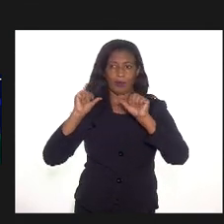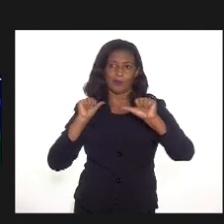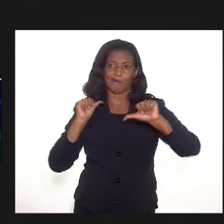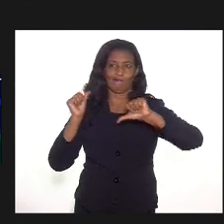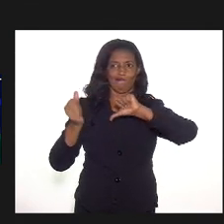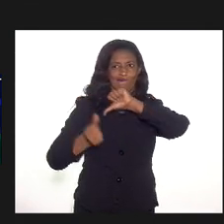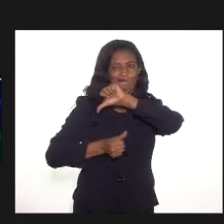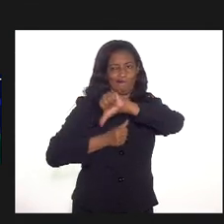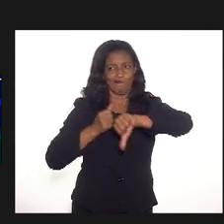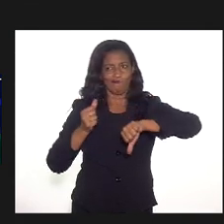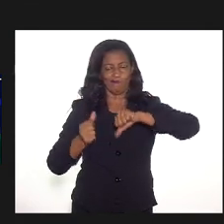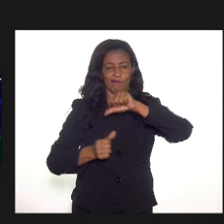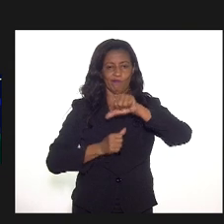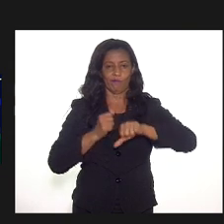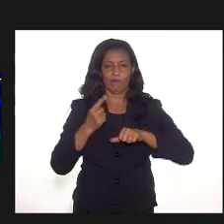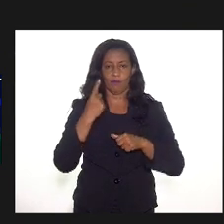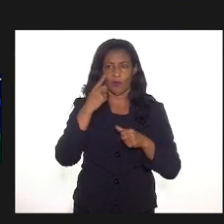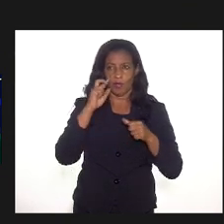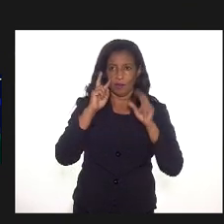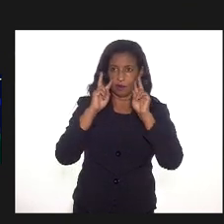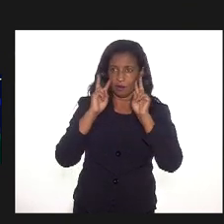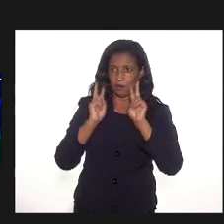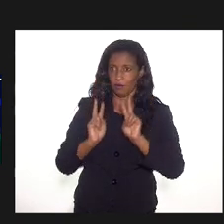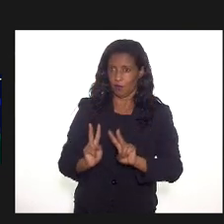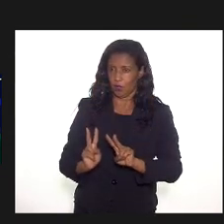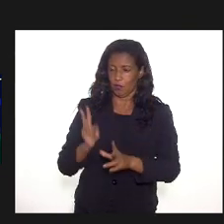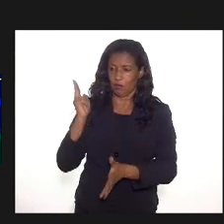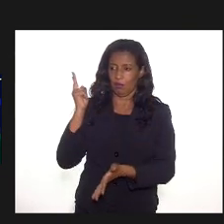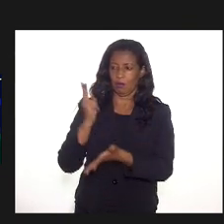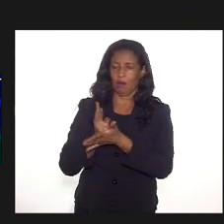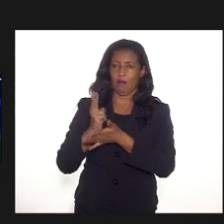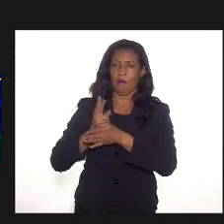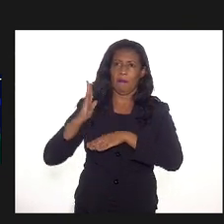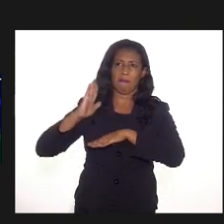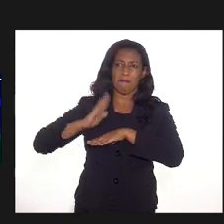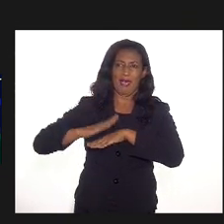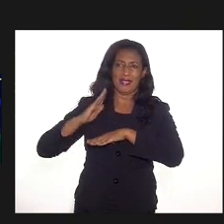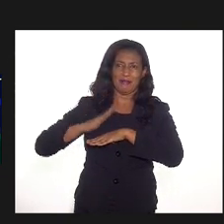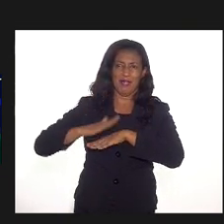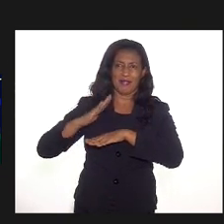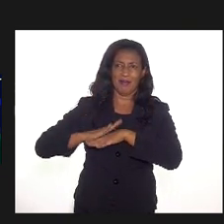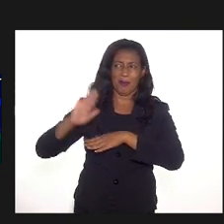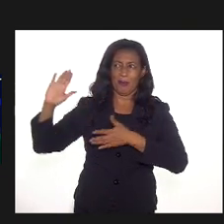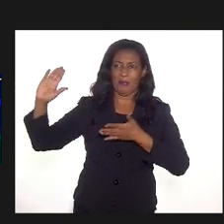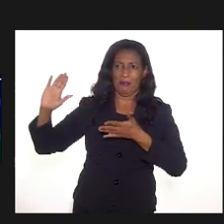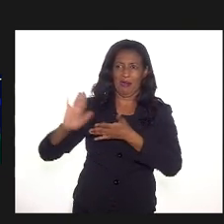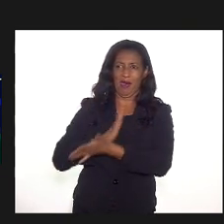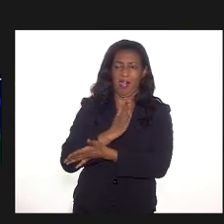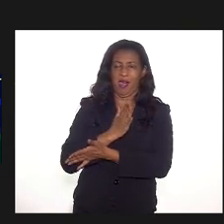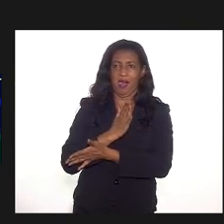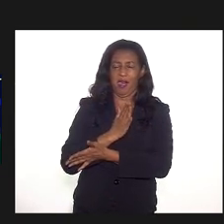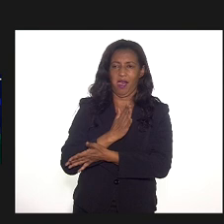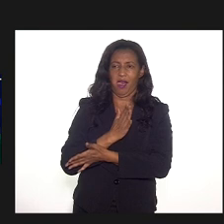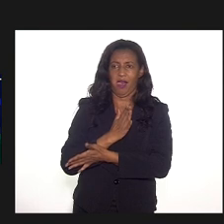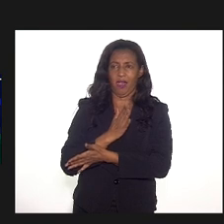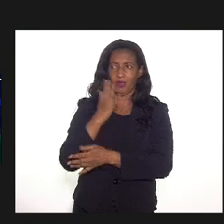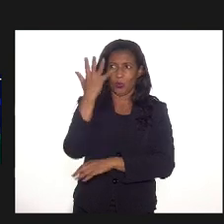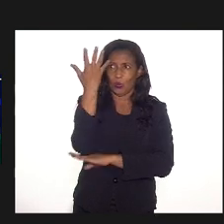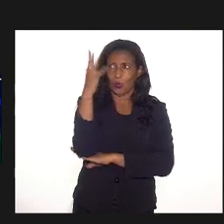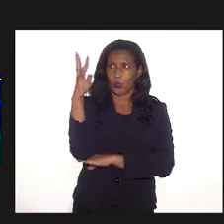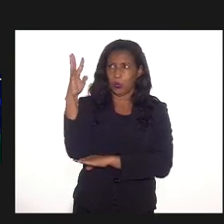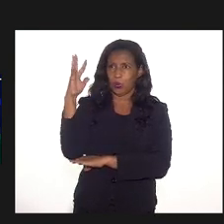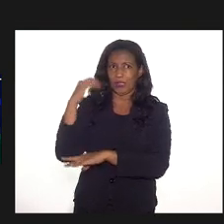visto que, cada vez mais, a devastação das nossas áreas verdes